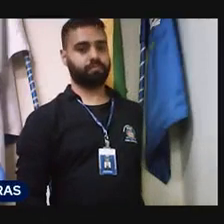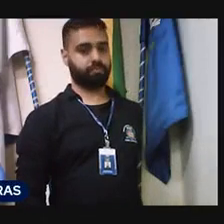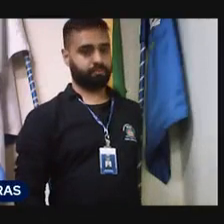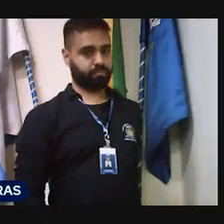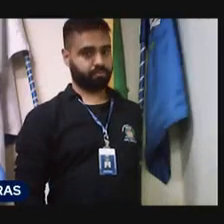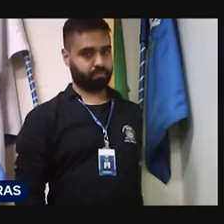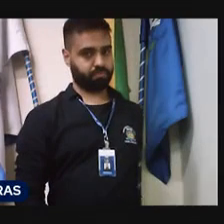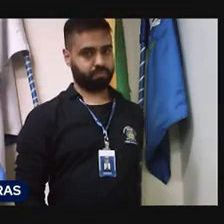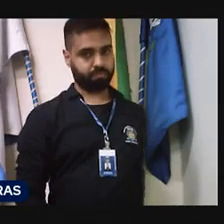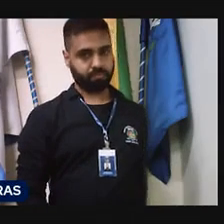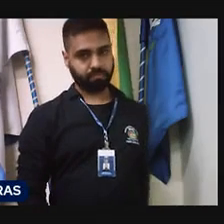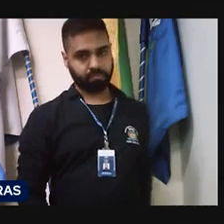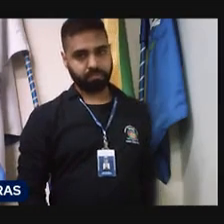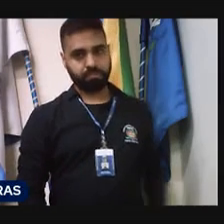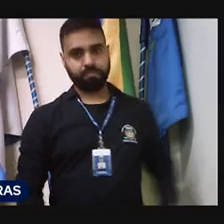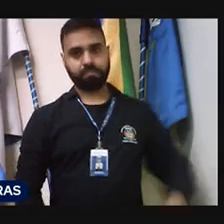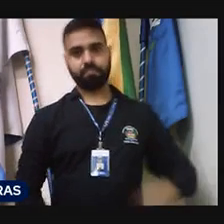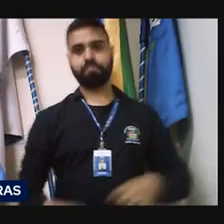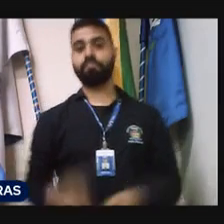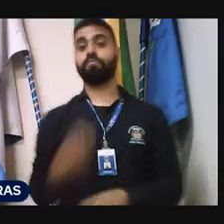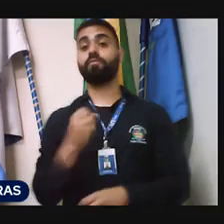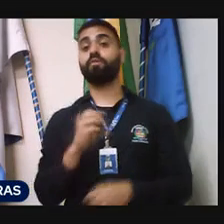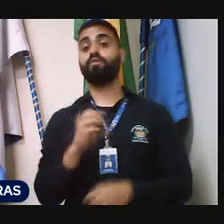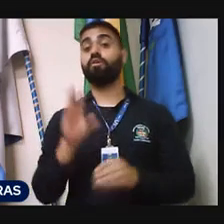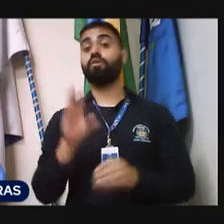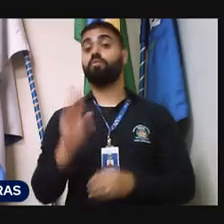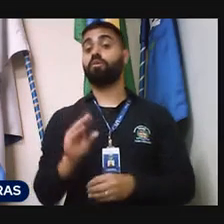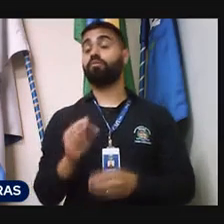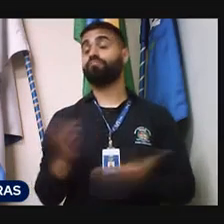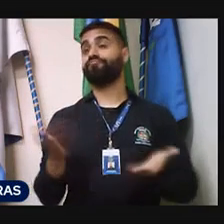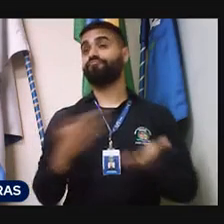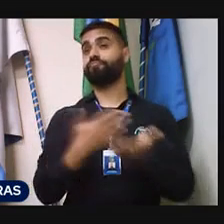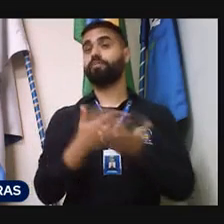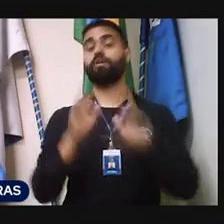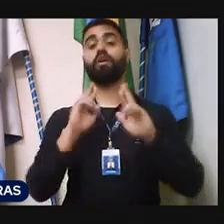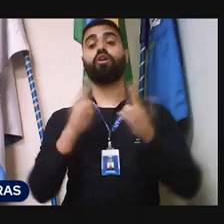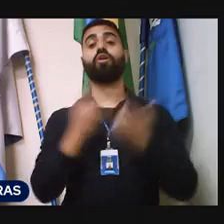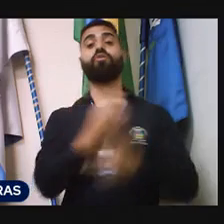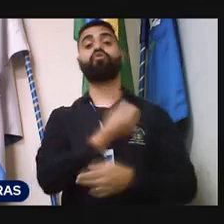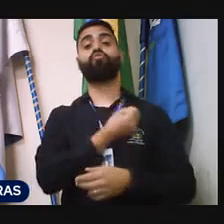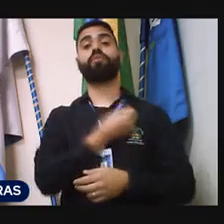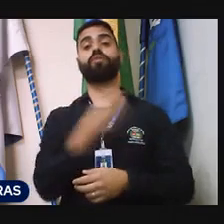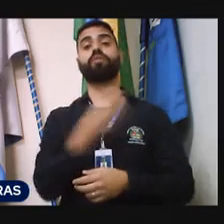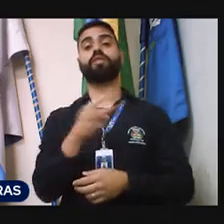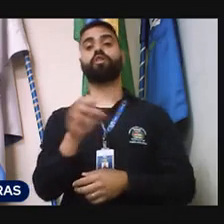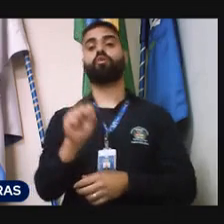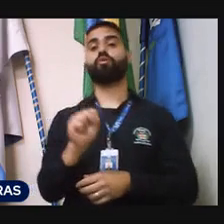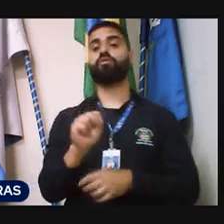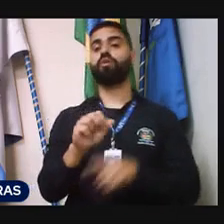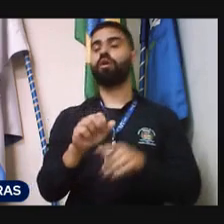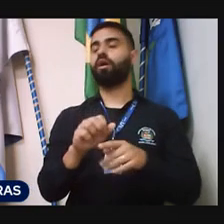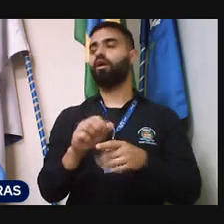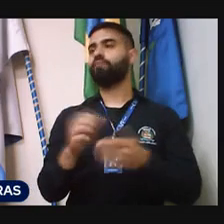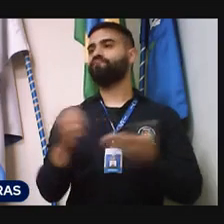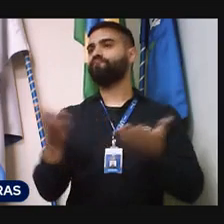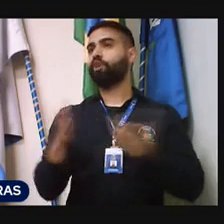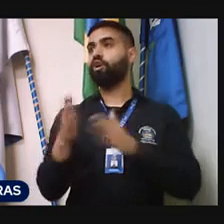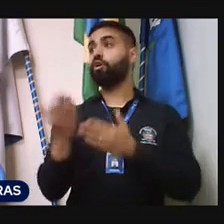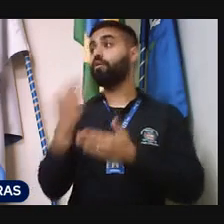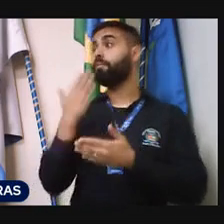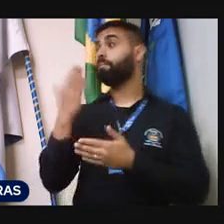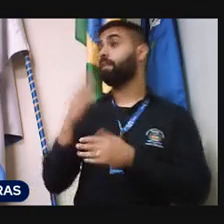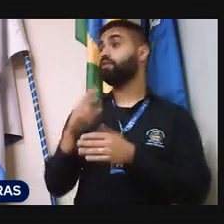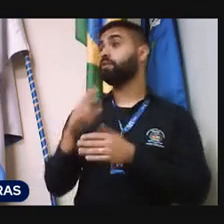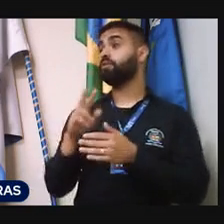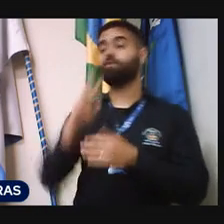e a sessão de número 38 E para isso eu peço os